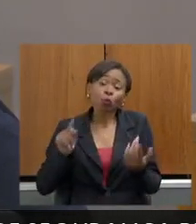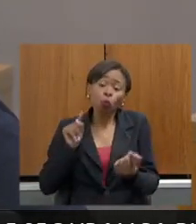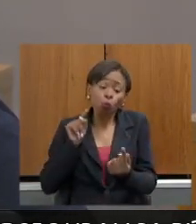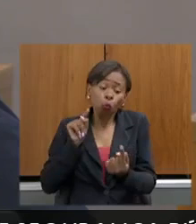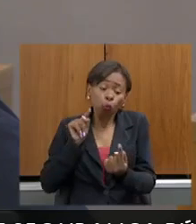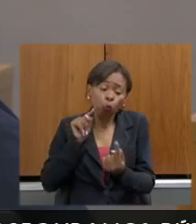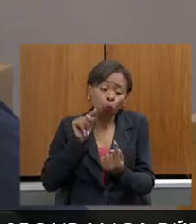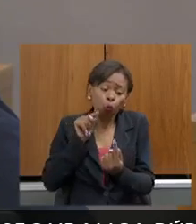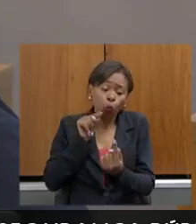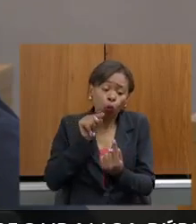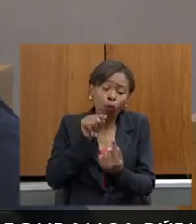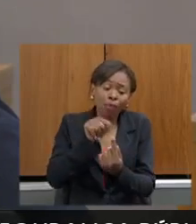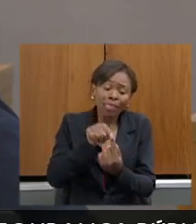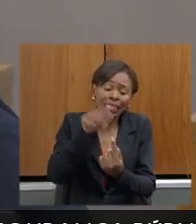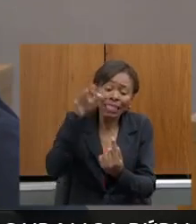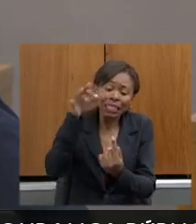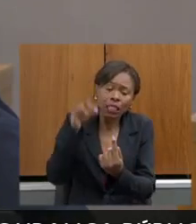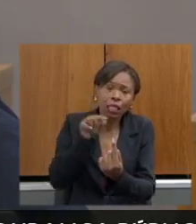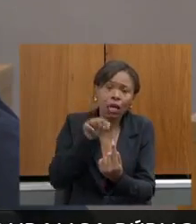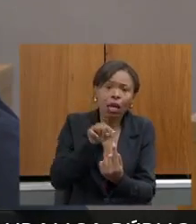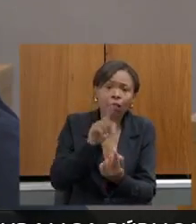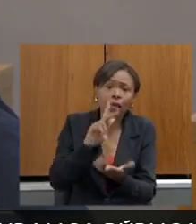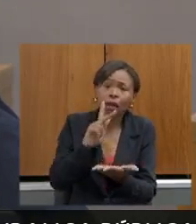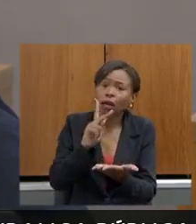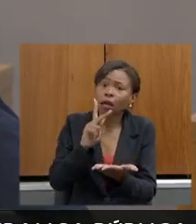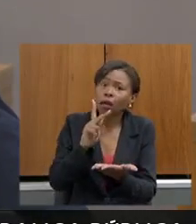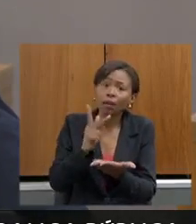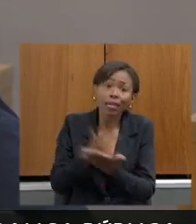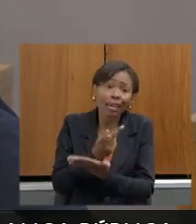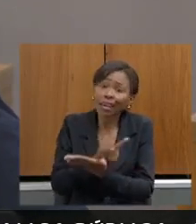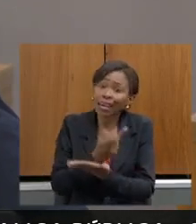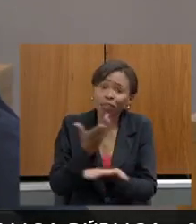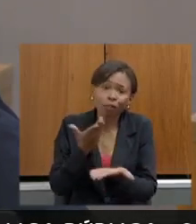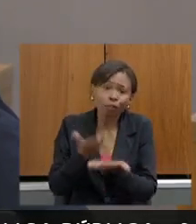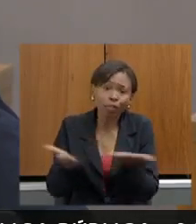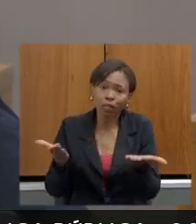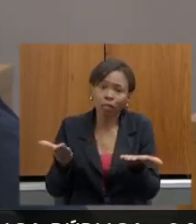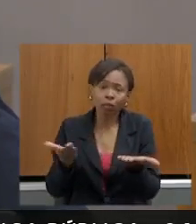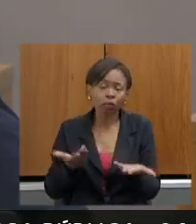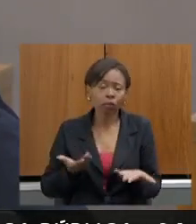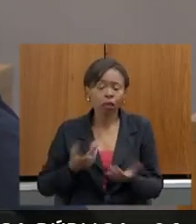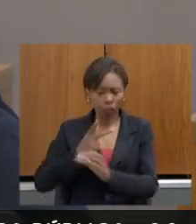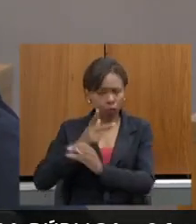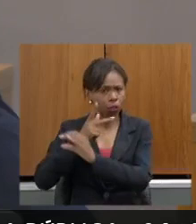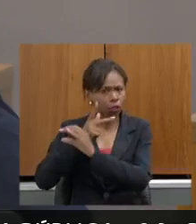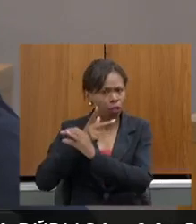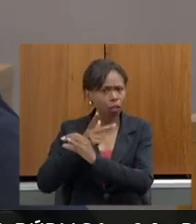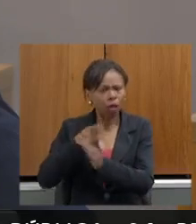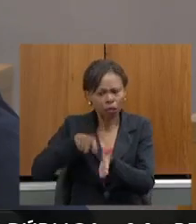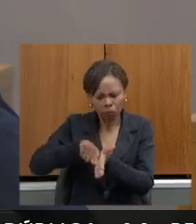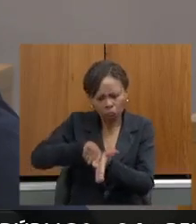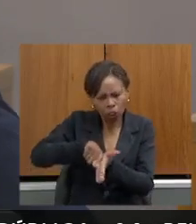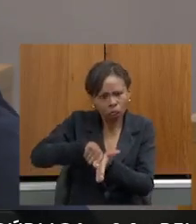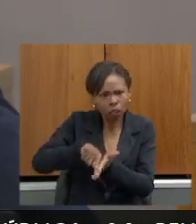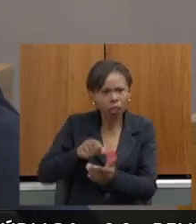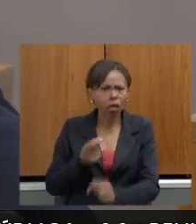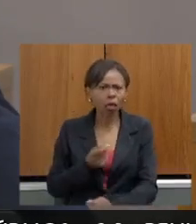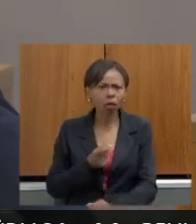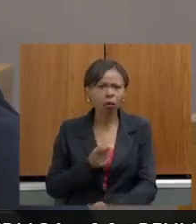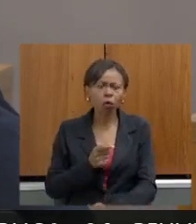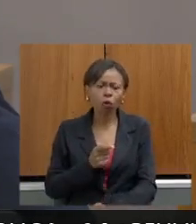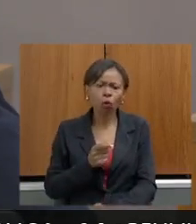lá a nobreza da Polícia Civil a nobreza da investigação a nobreza da figura do Delegado